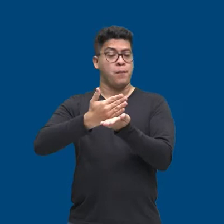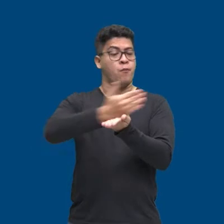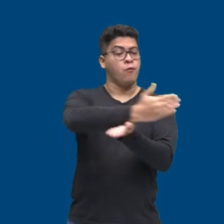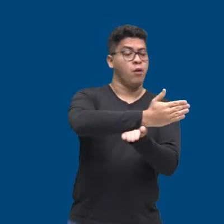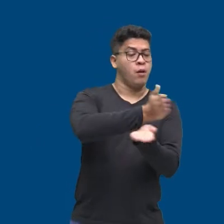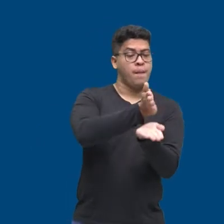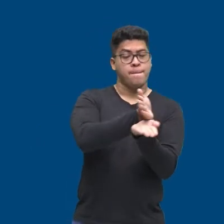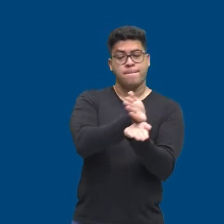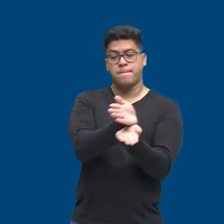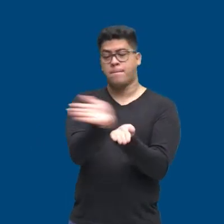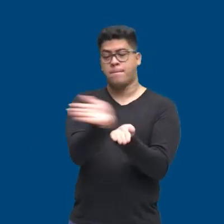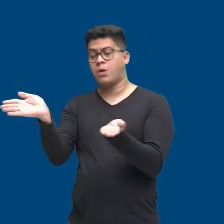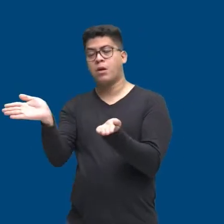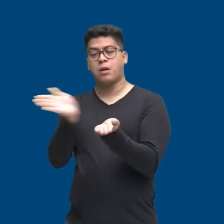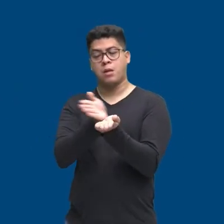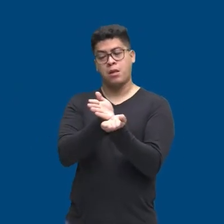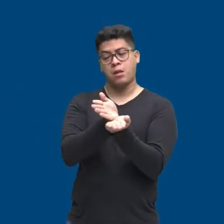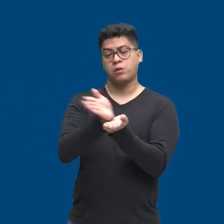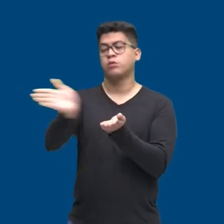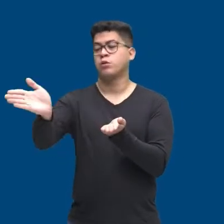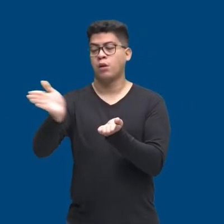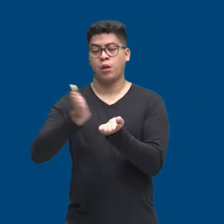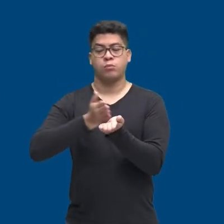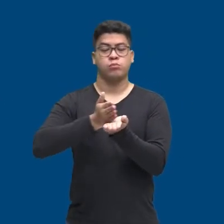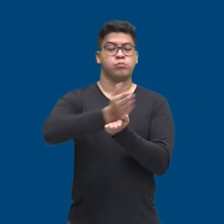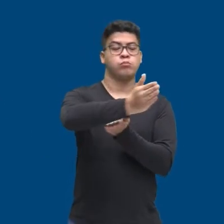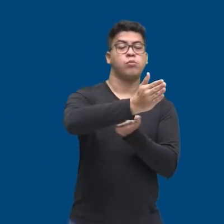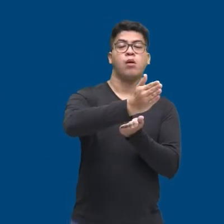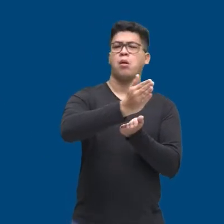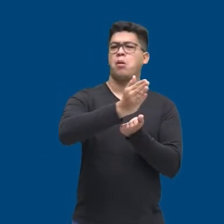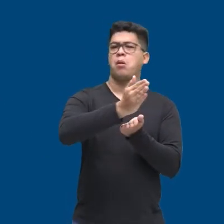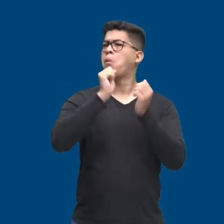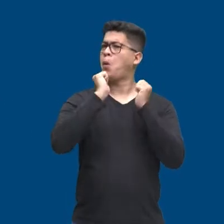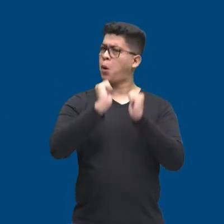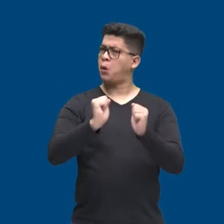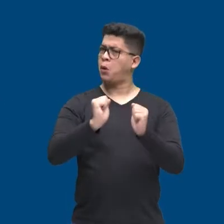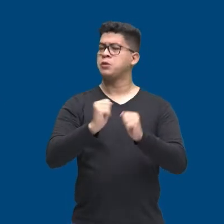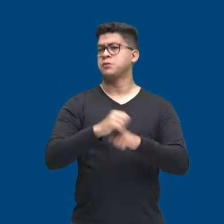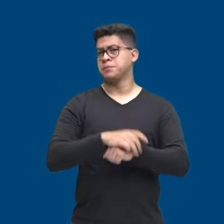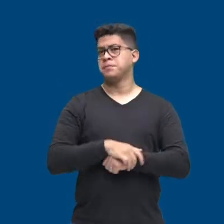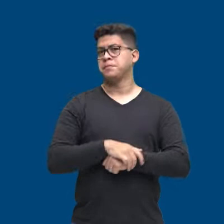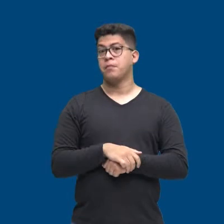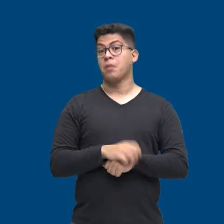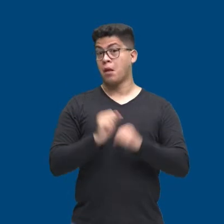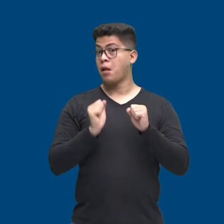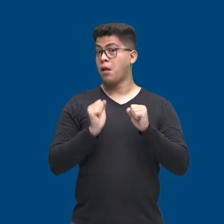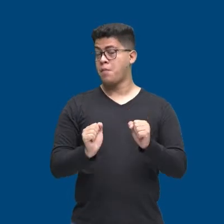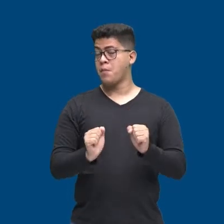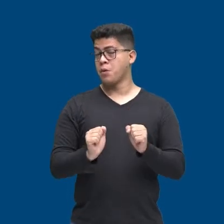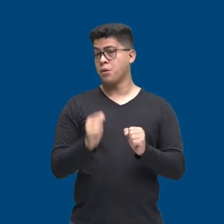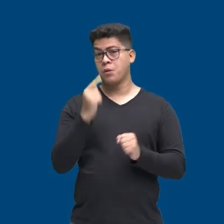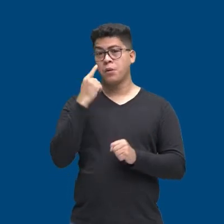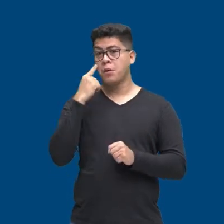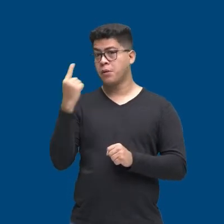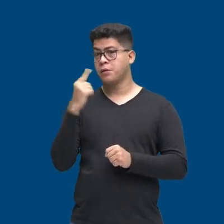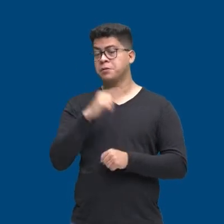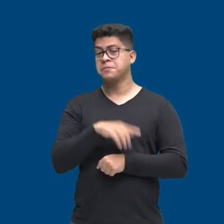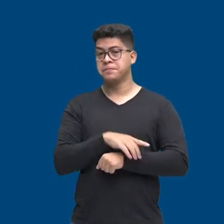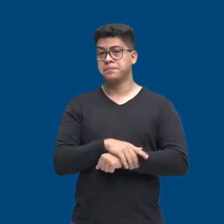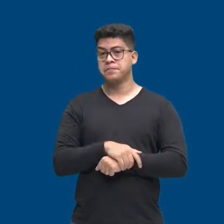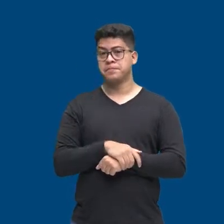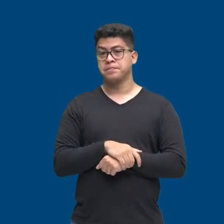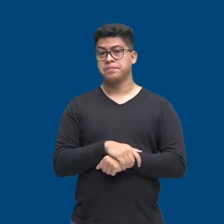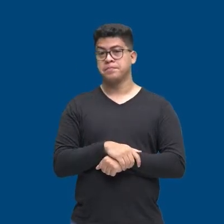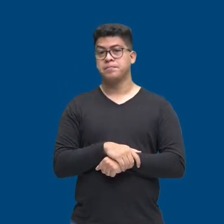tivesse essa peça aqui se ela quisesse pegar aqui o nosso Pinhão Ela poderia porque olha aqui Tá